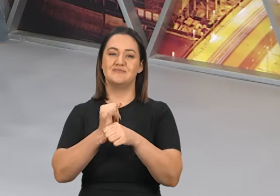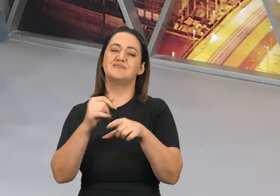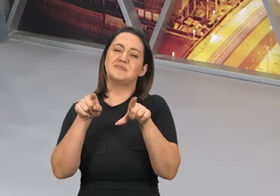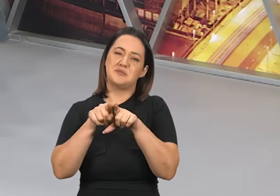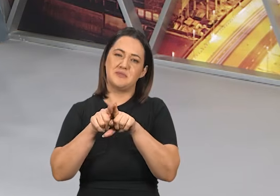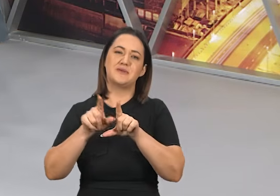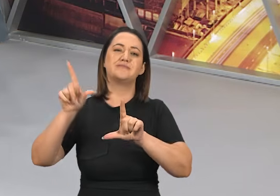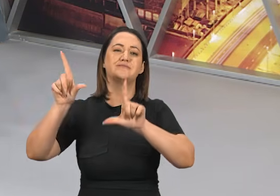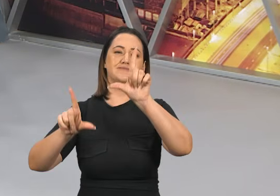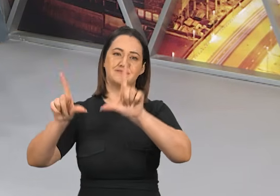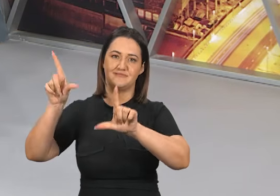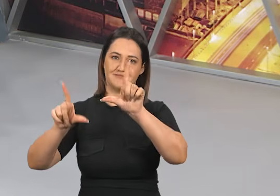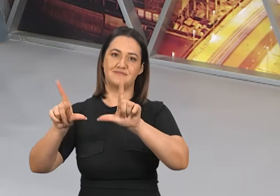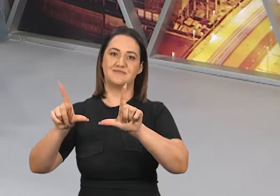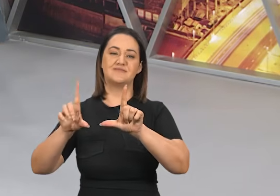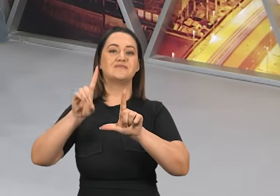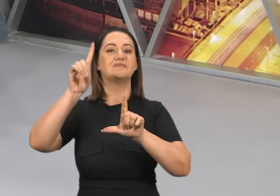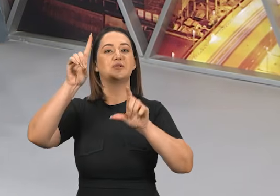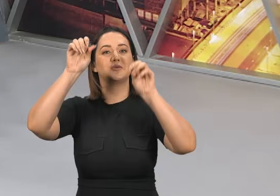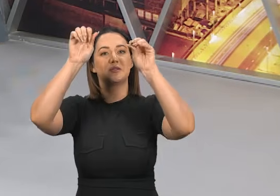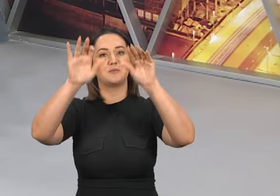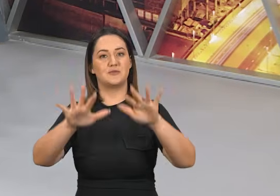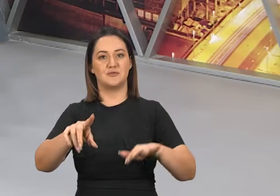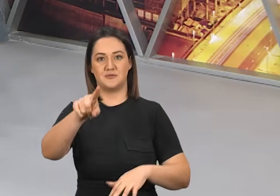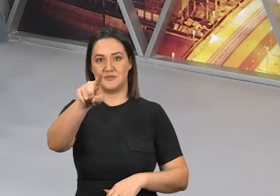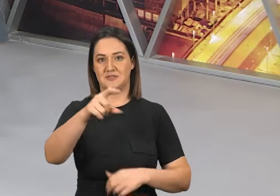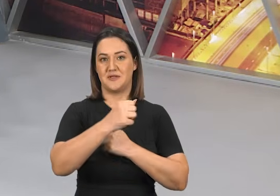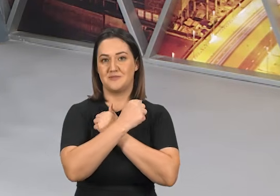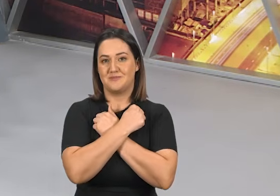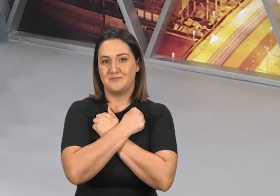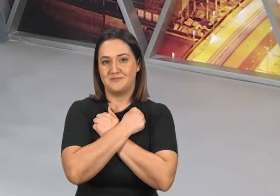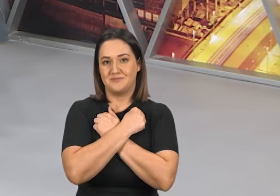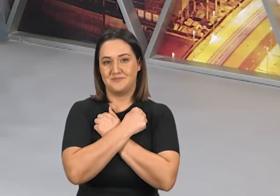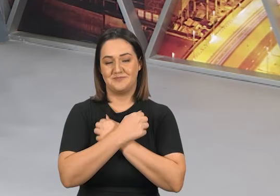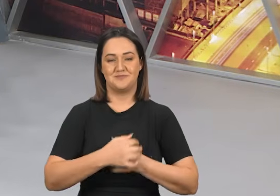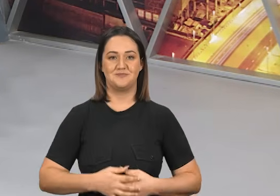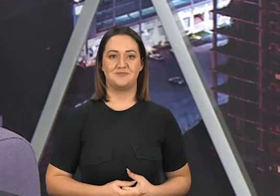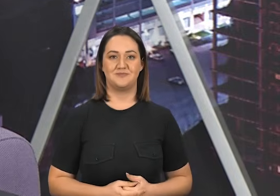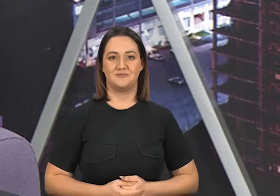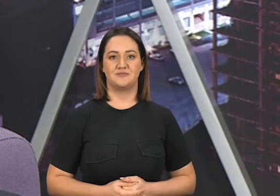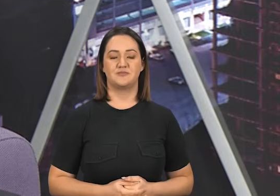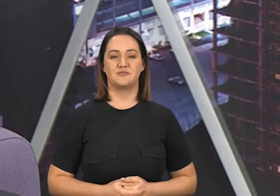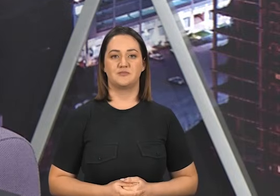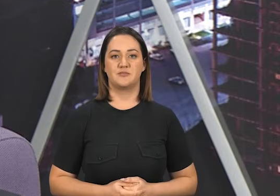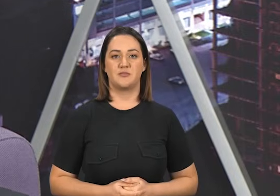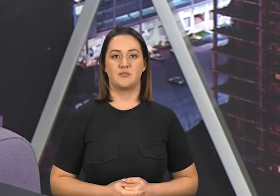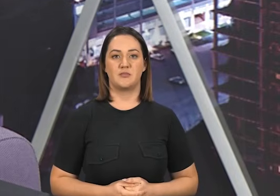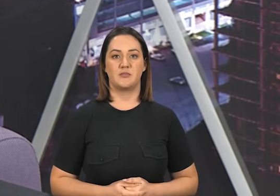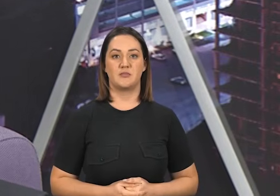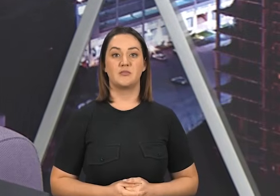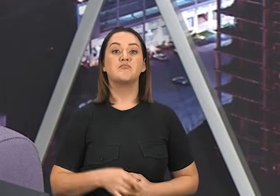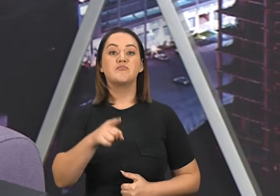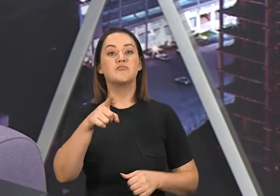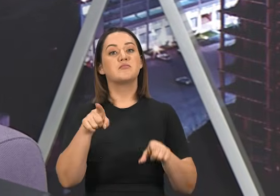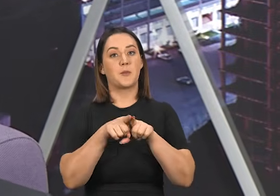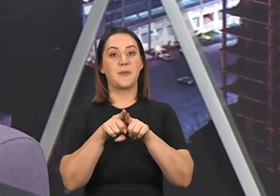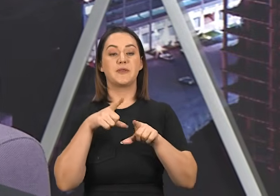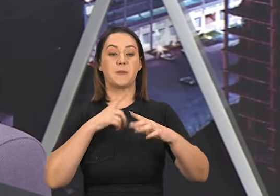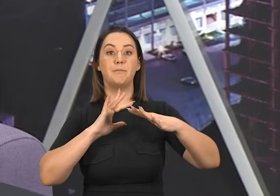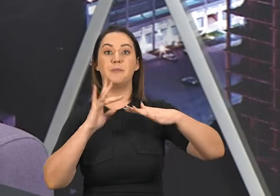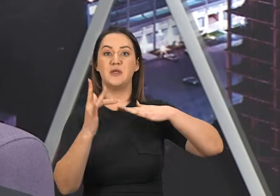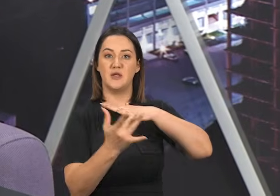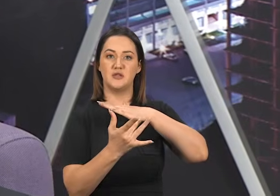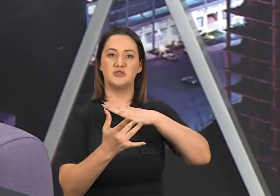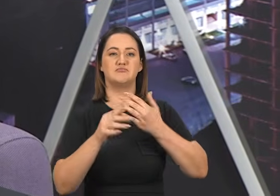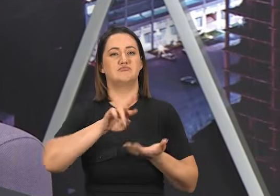acompanha pela TV Novo Tempo. Deus te abençoe. Um forte abraço. Você pode seguir o Arena pelas redes